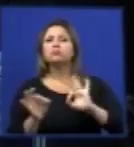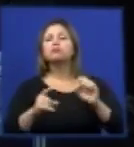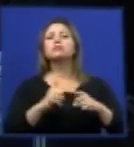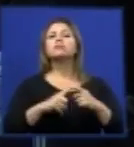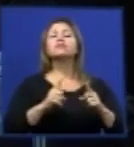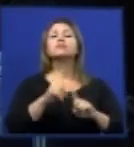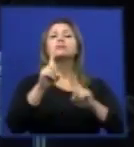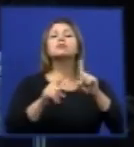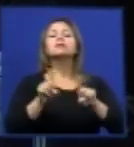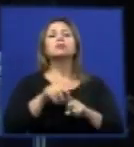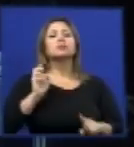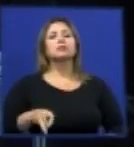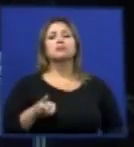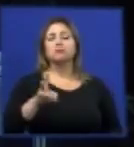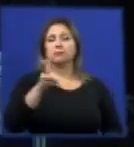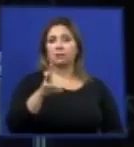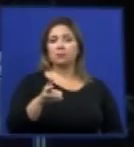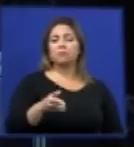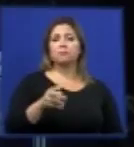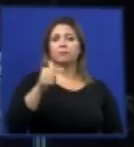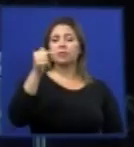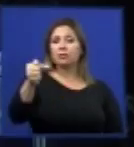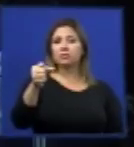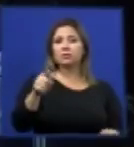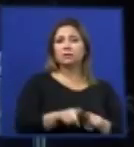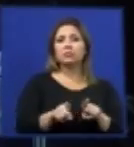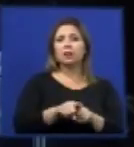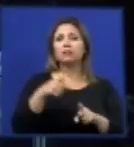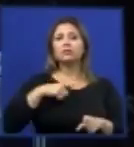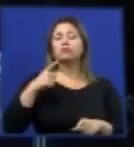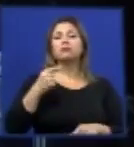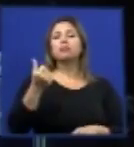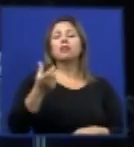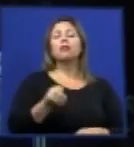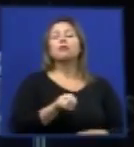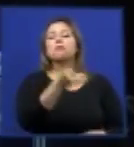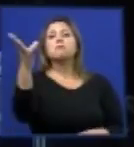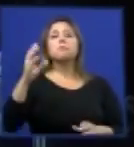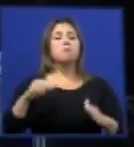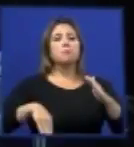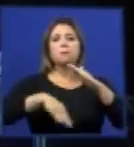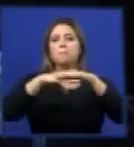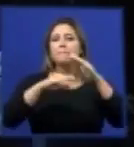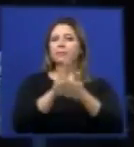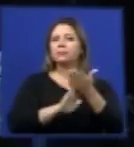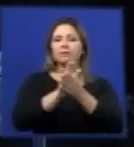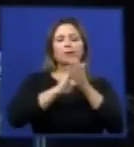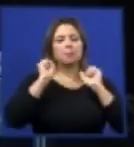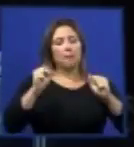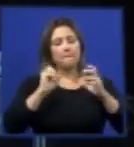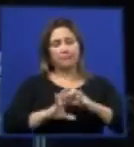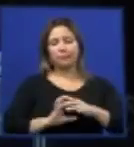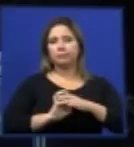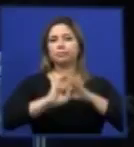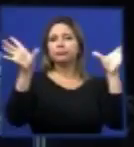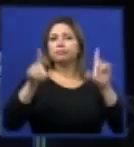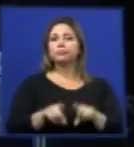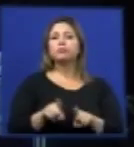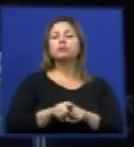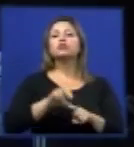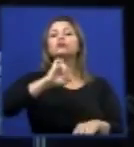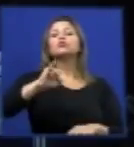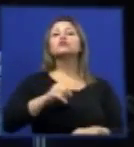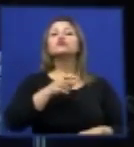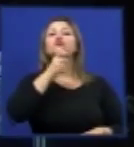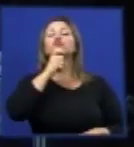Brasil sendo que sete dessas medidas não t limite quantitativo eh em junho de 2008